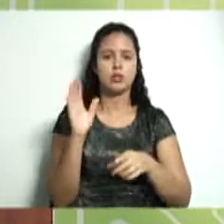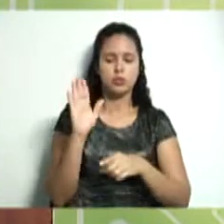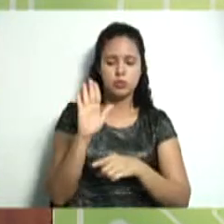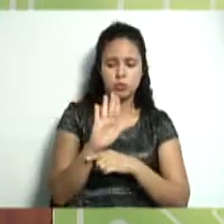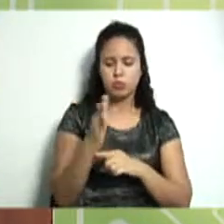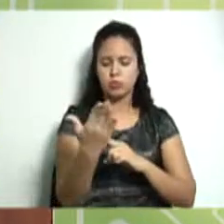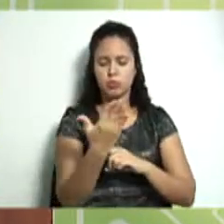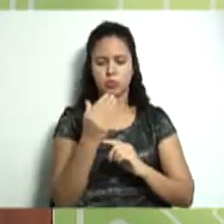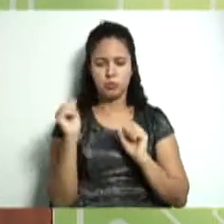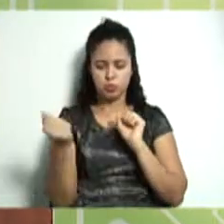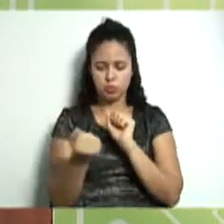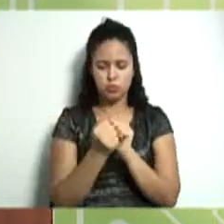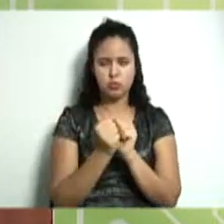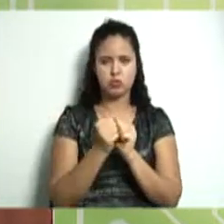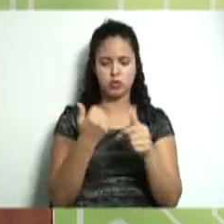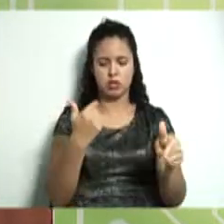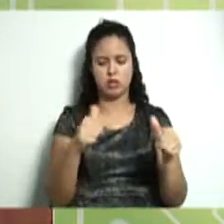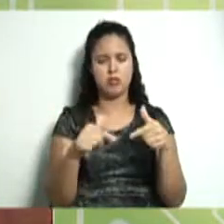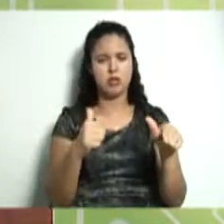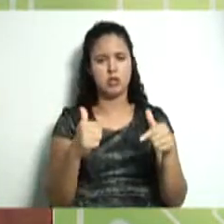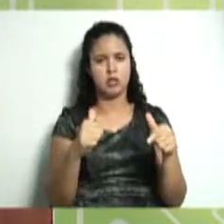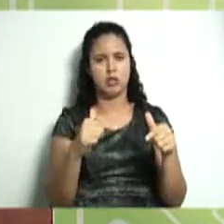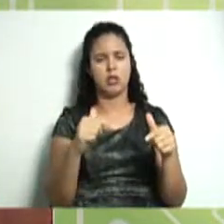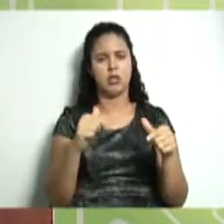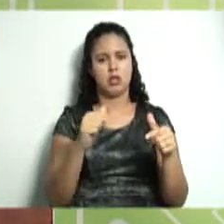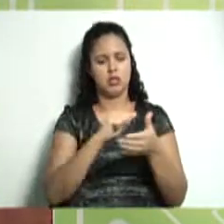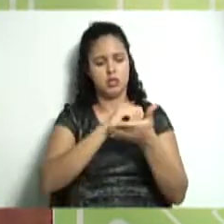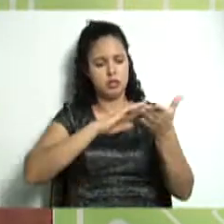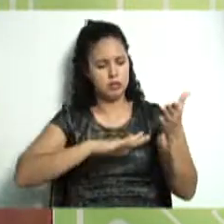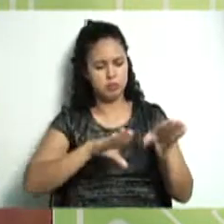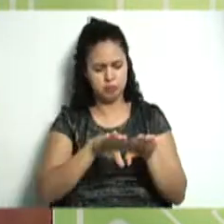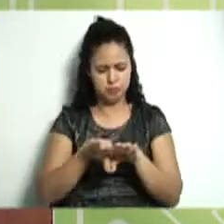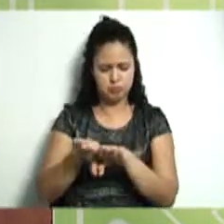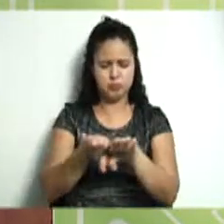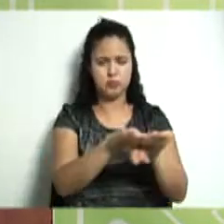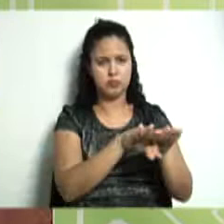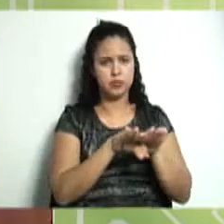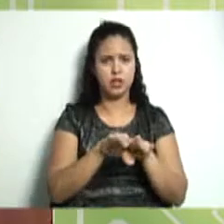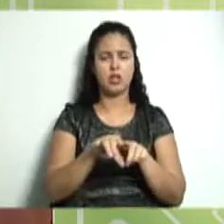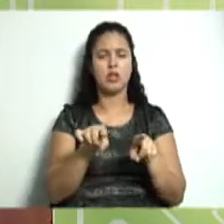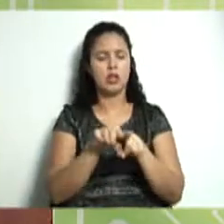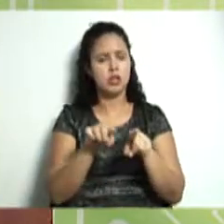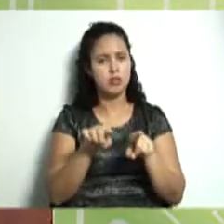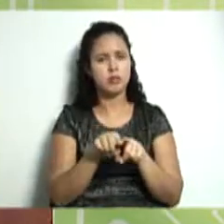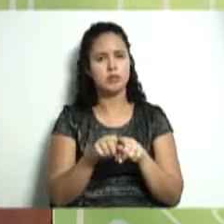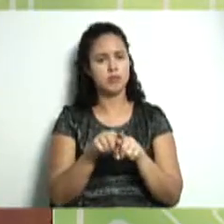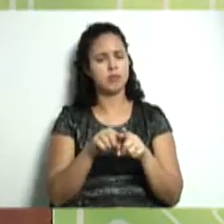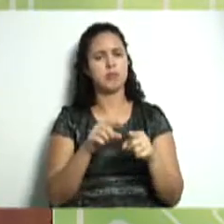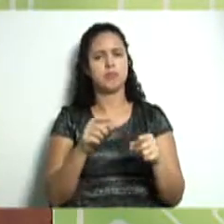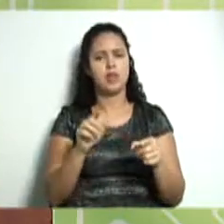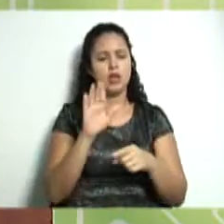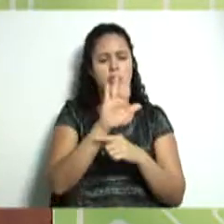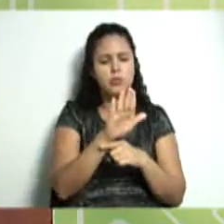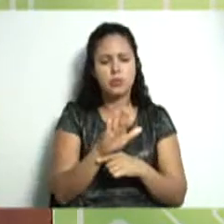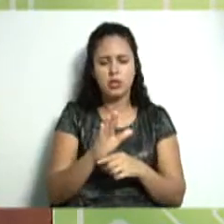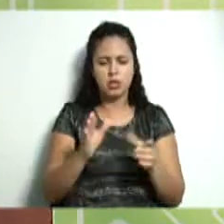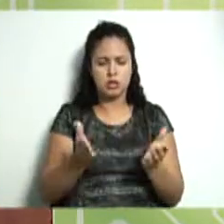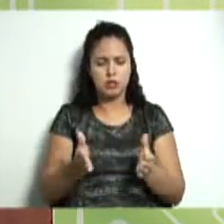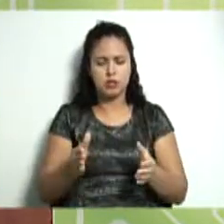comuns e também queiram participar ativamente desse processo da empresa